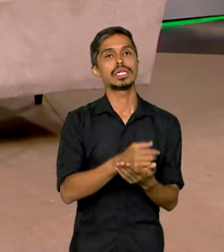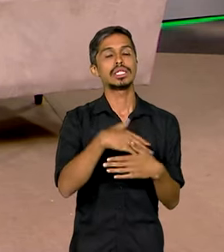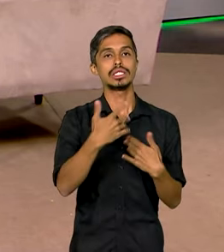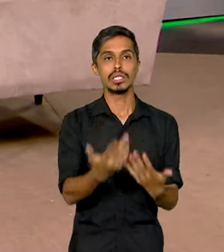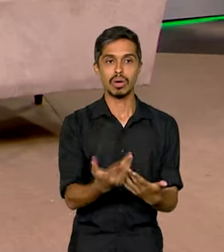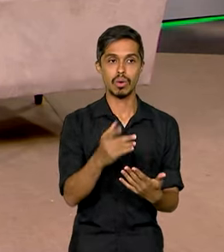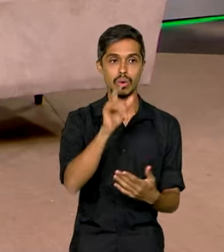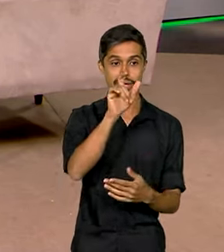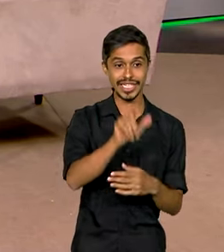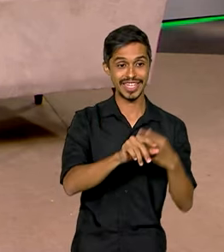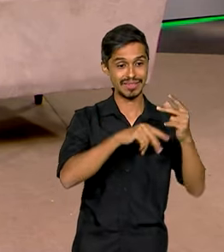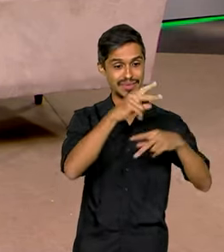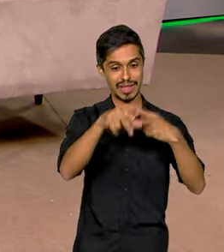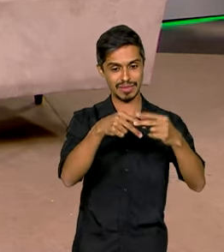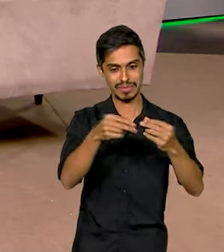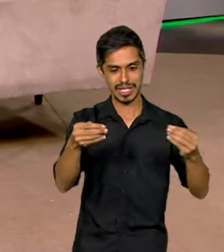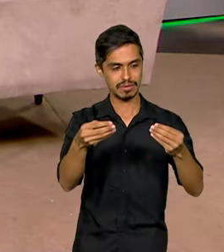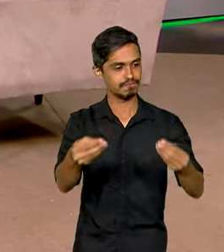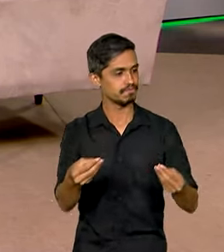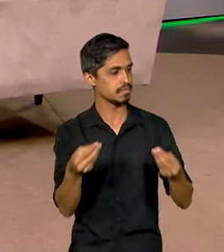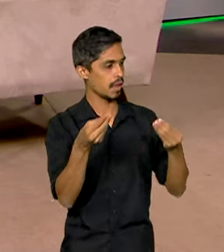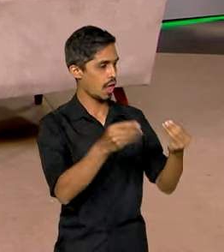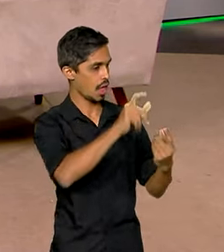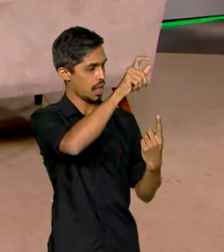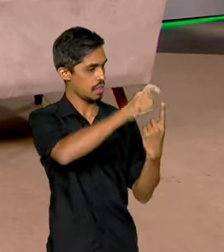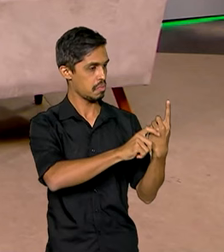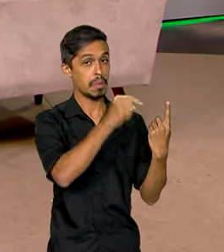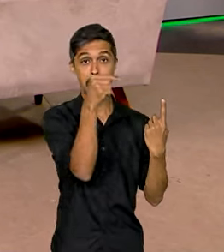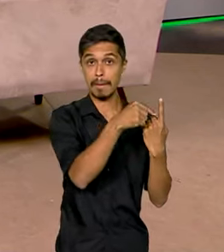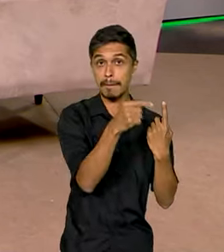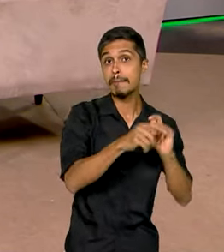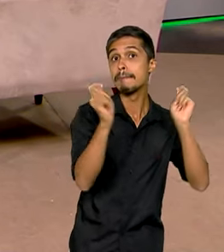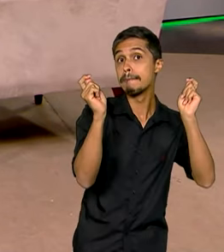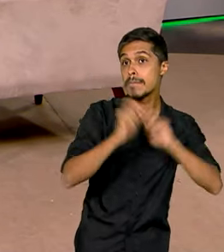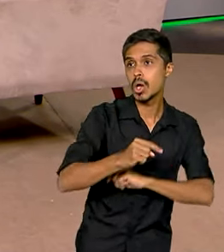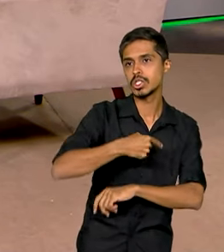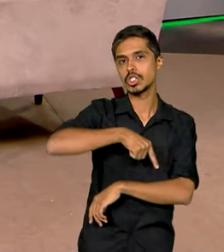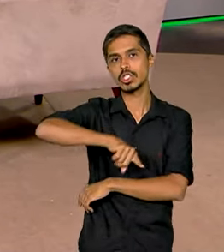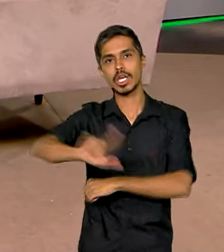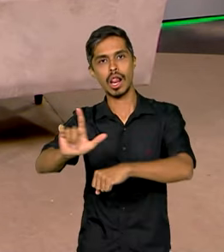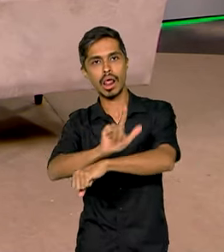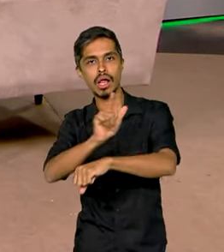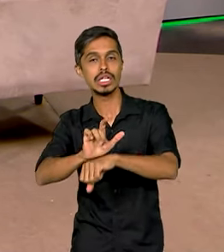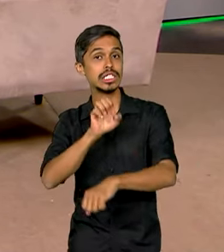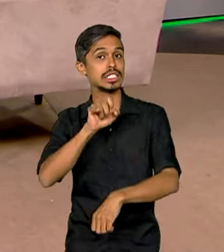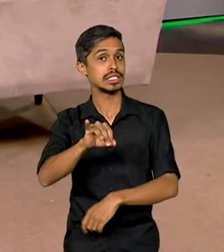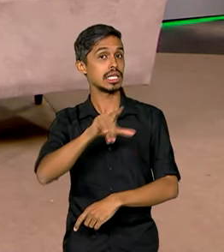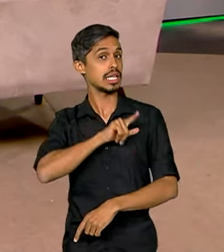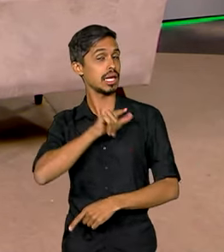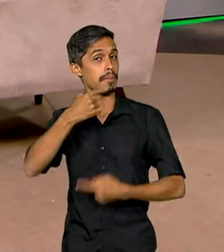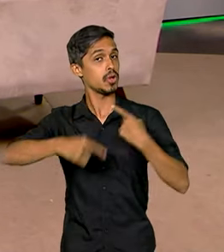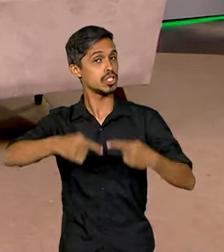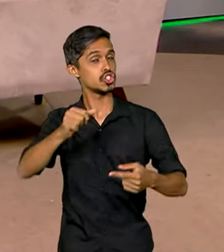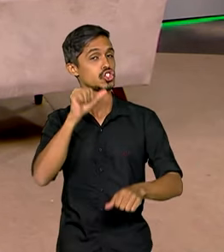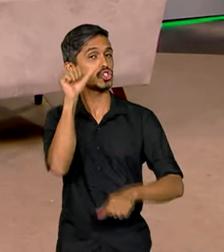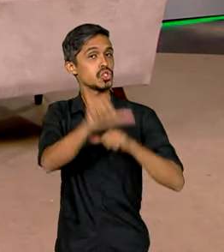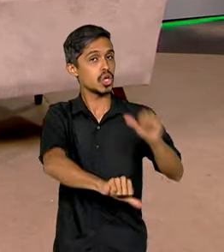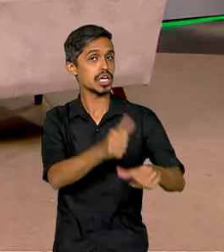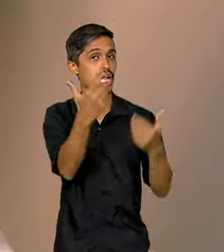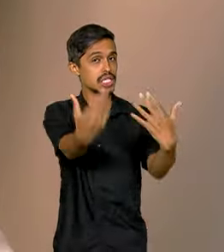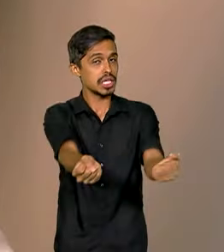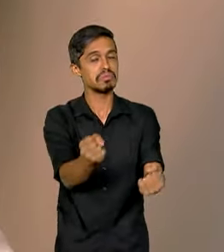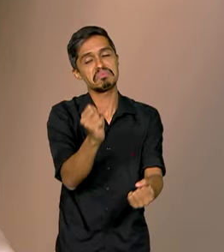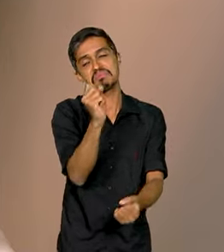que tenha sido presenteada no natal no ano novo ele pode ir até a loja se a loja tem uma política de troca e é